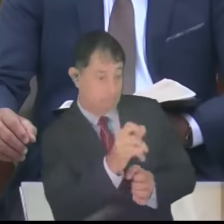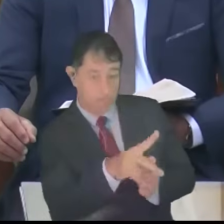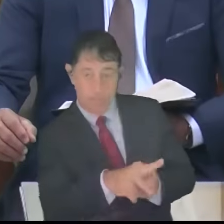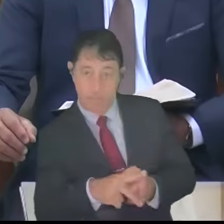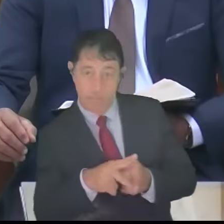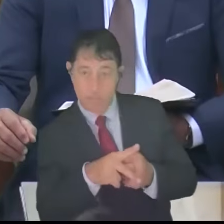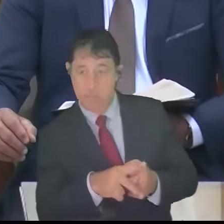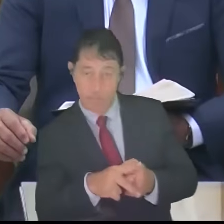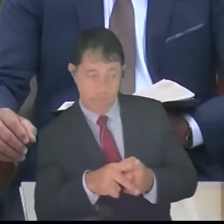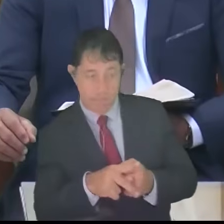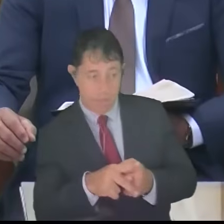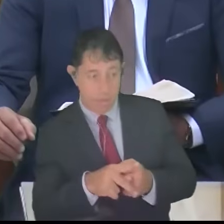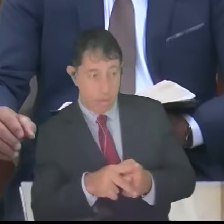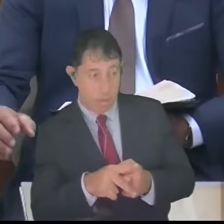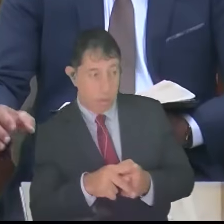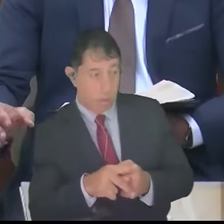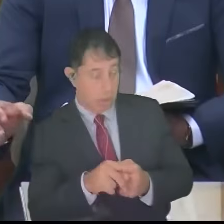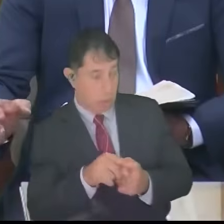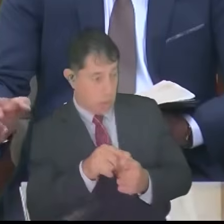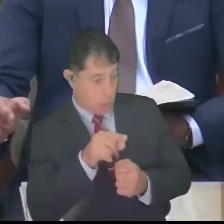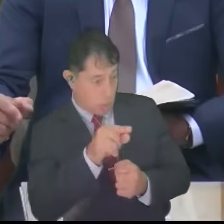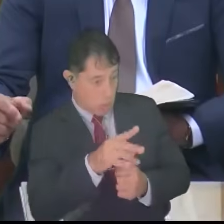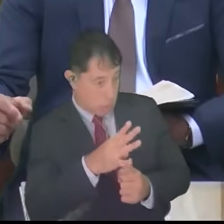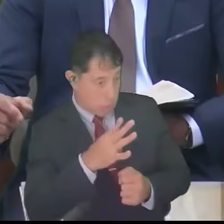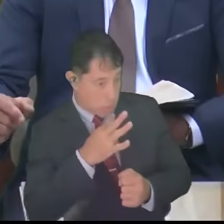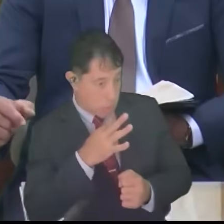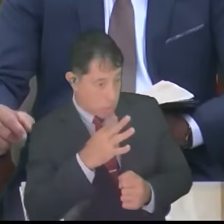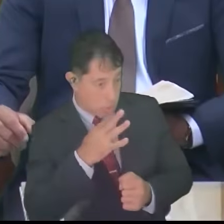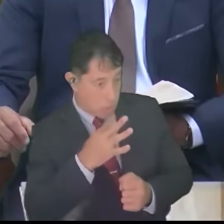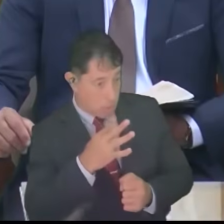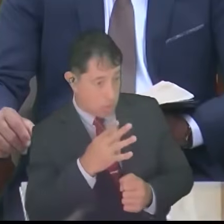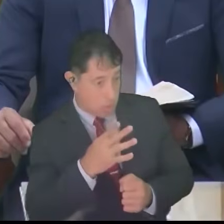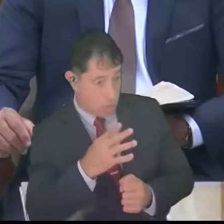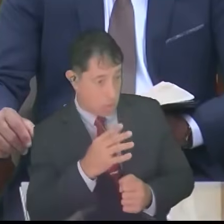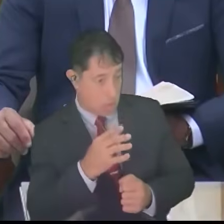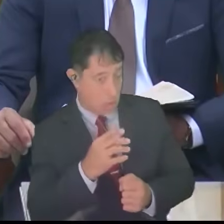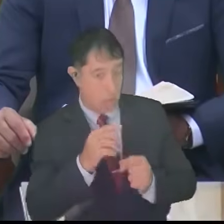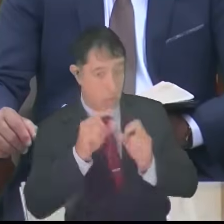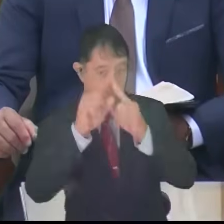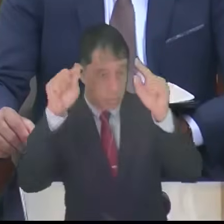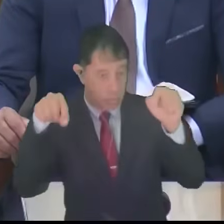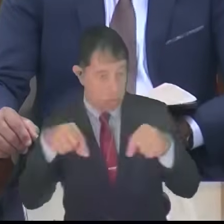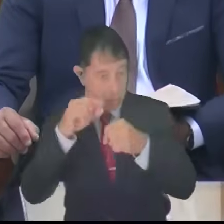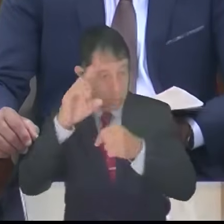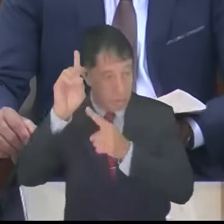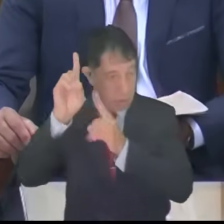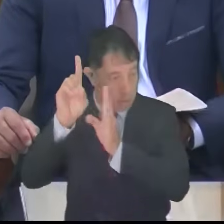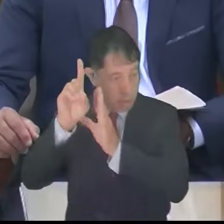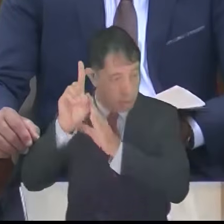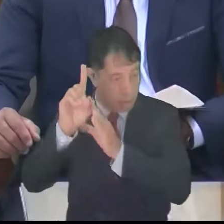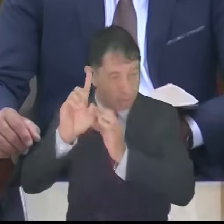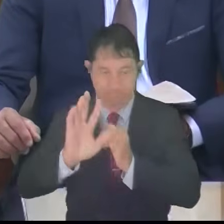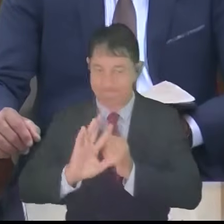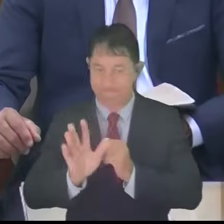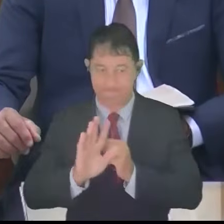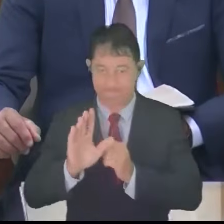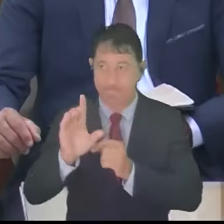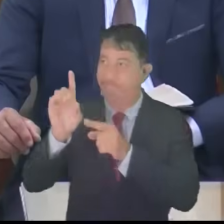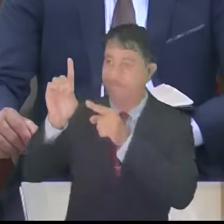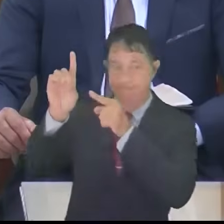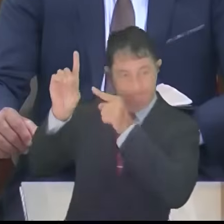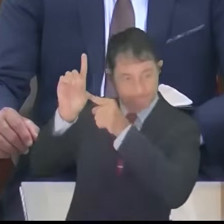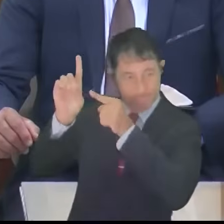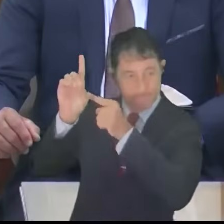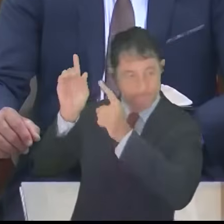não foi a carne nem o sangue quem tu revelou, mas foi quem, meus irmãos? Meu Pai que está no